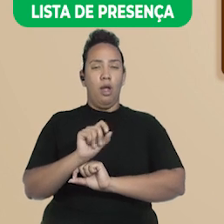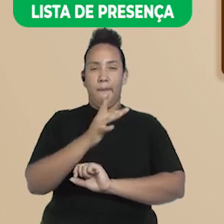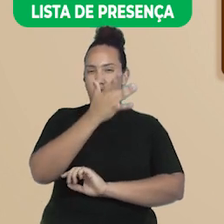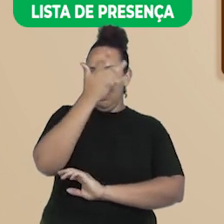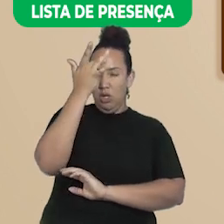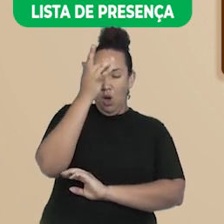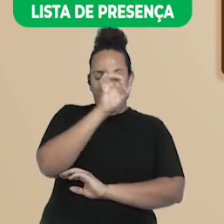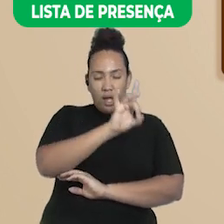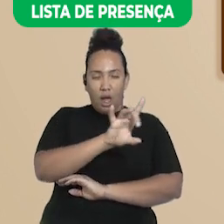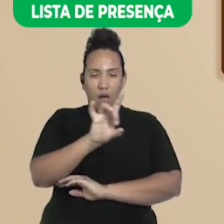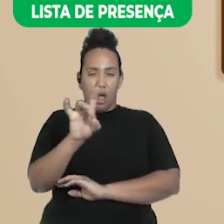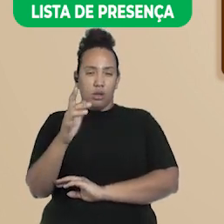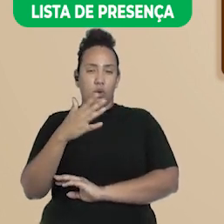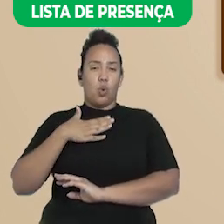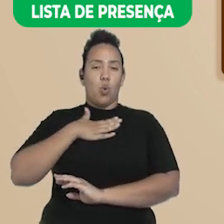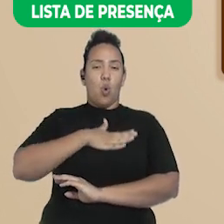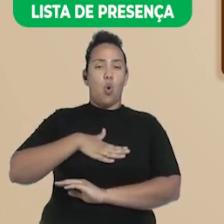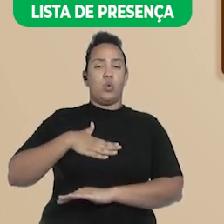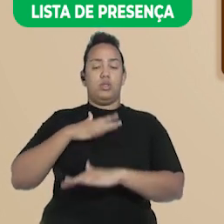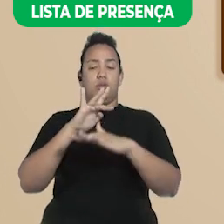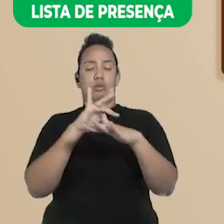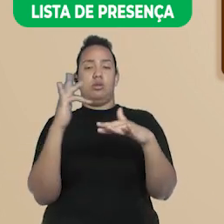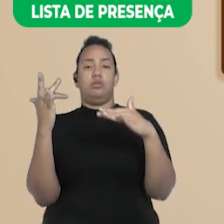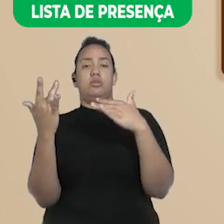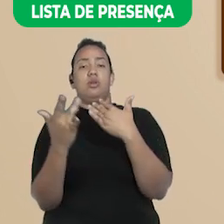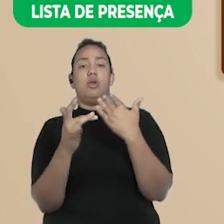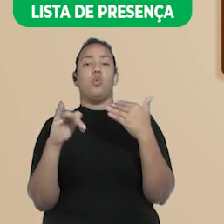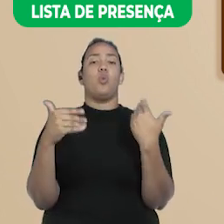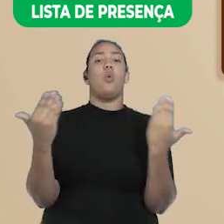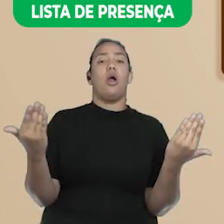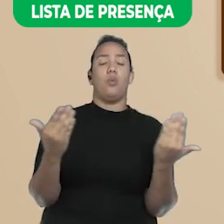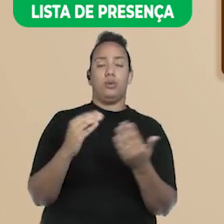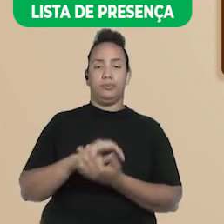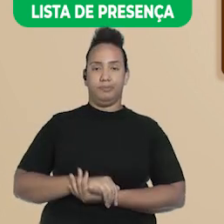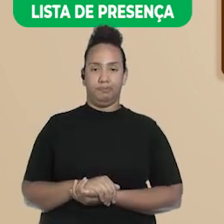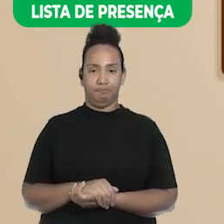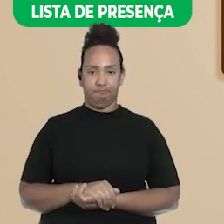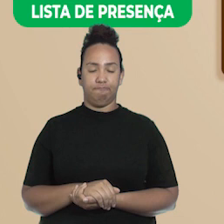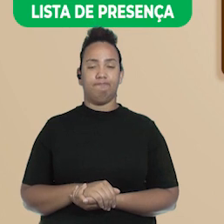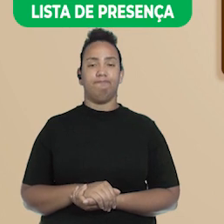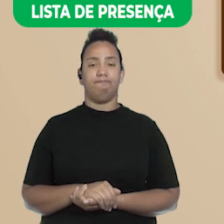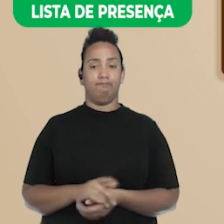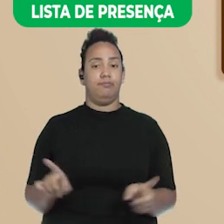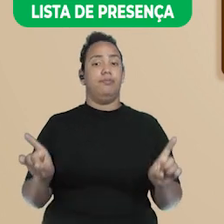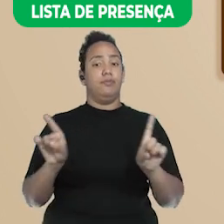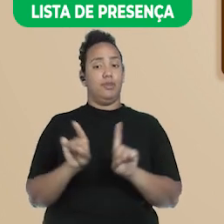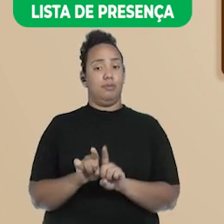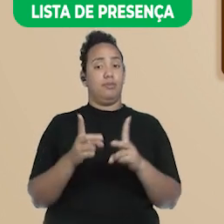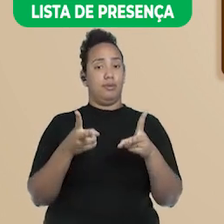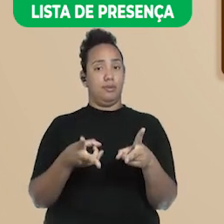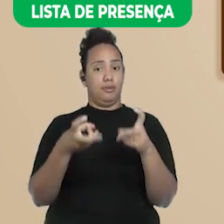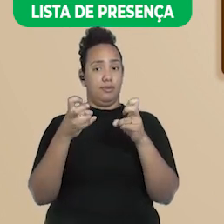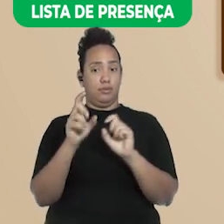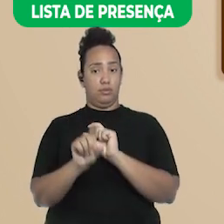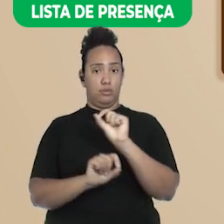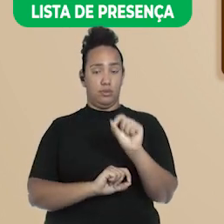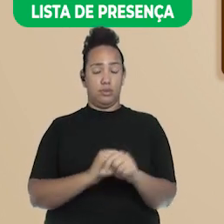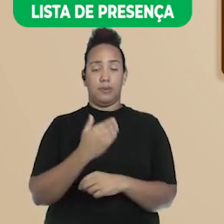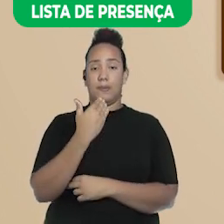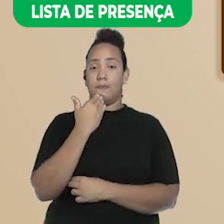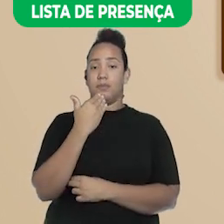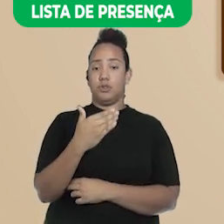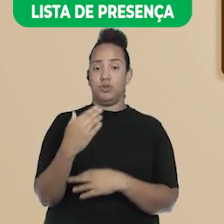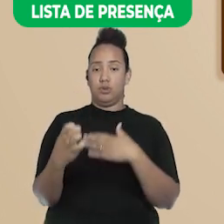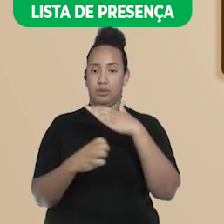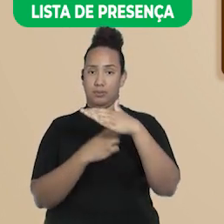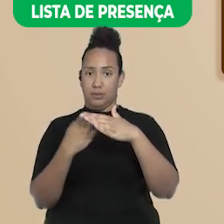cada público pelo acesso a redes sociais. Identificamos também que foi solicitado a uma